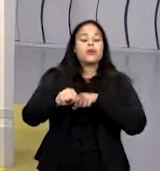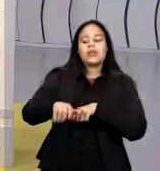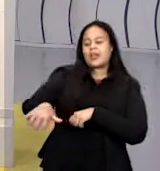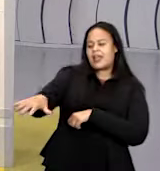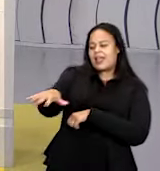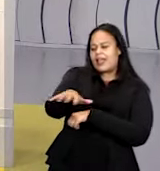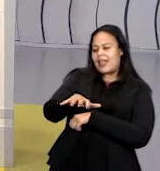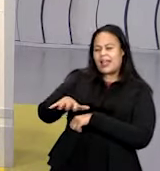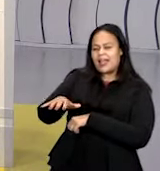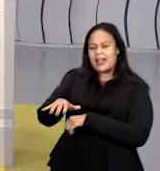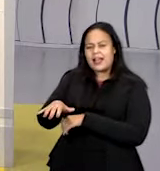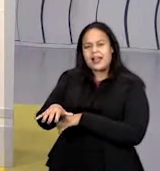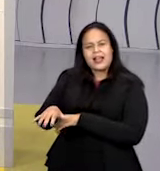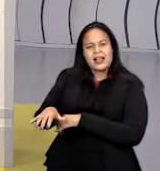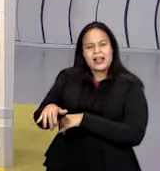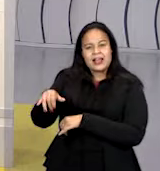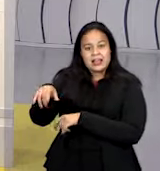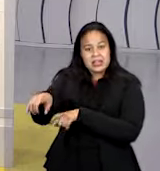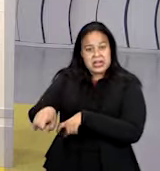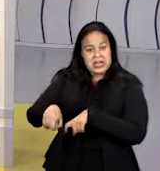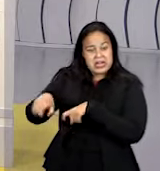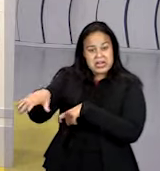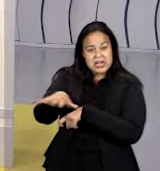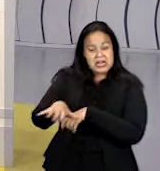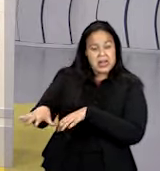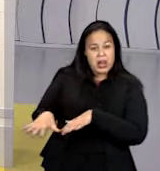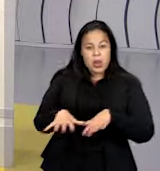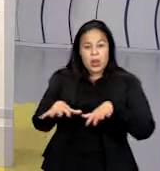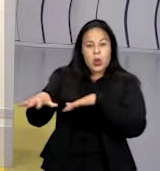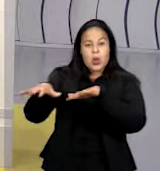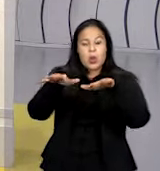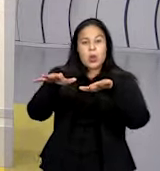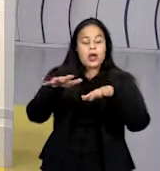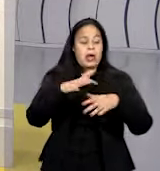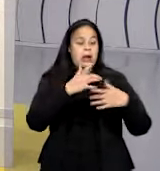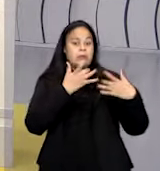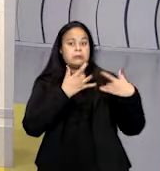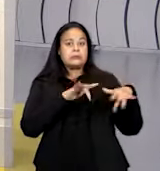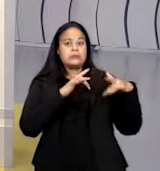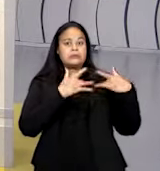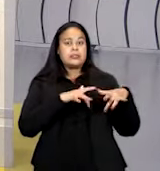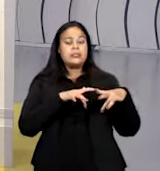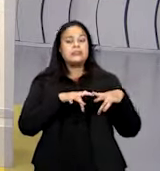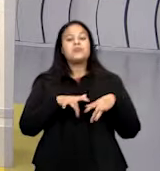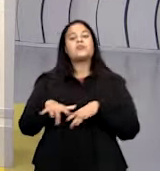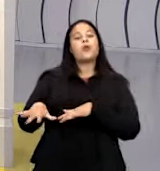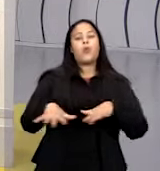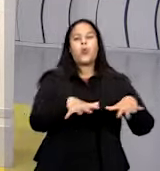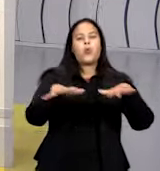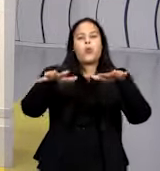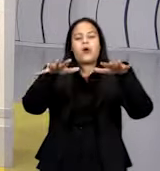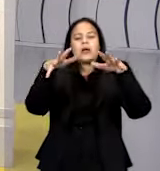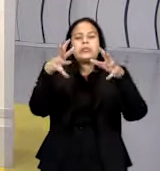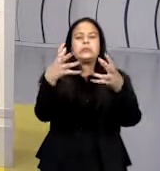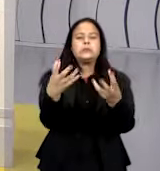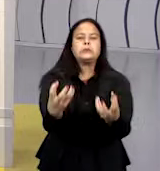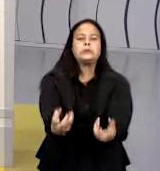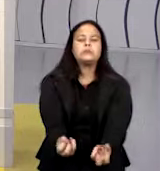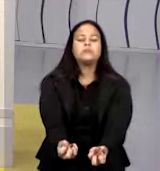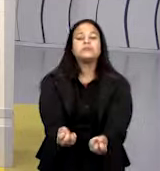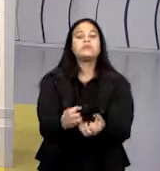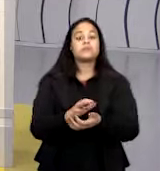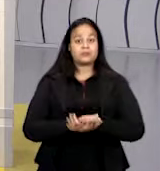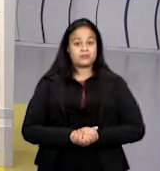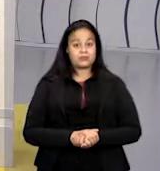virar mar. E a música diz que dá no coração o medo que algum dia o mar também vire sertão. Aqui nós estamos falando